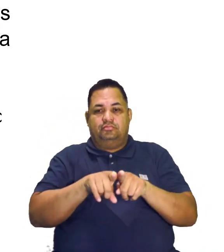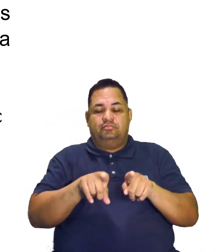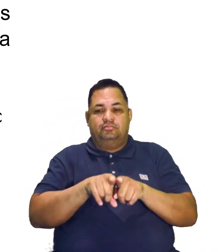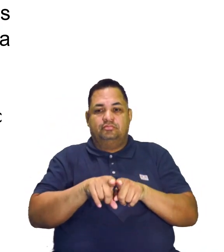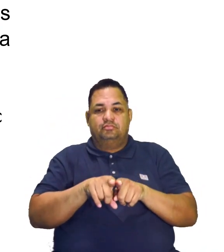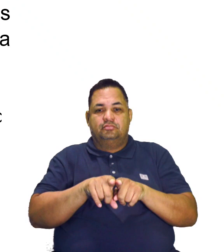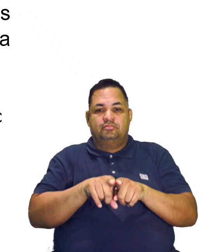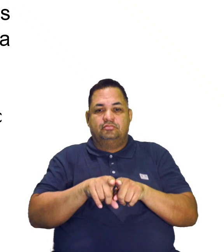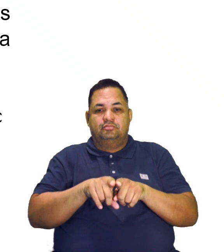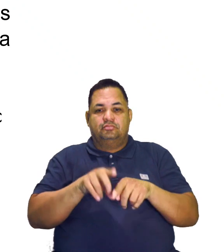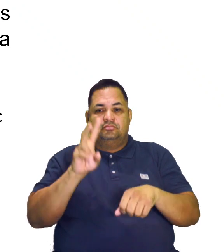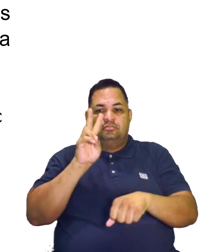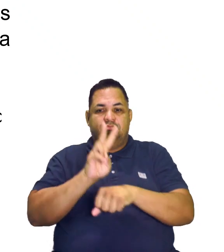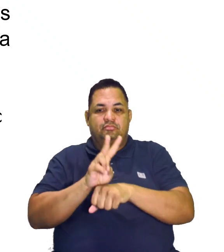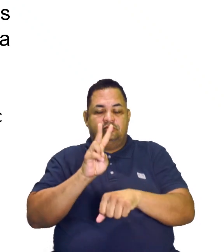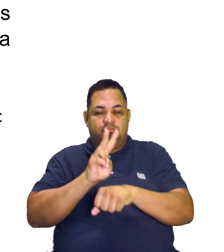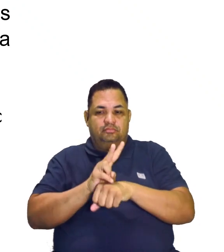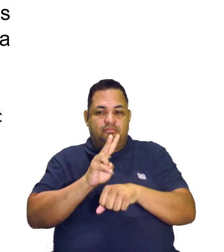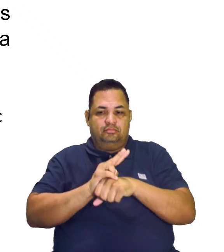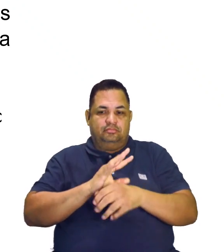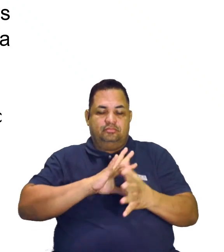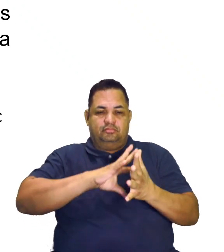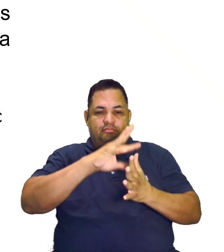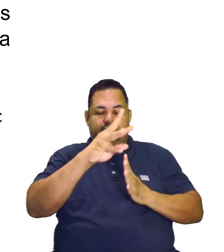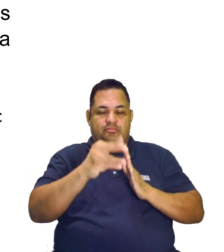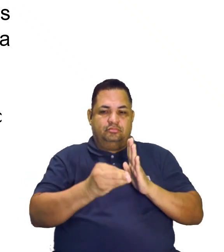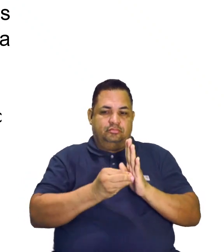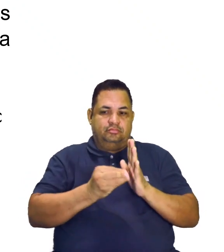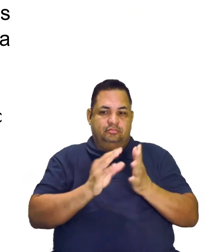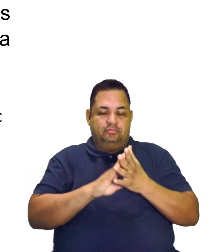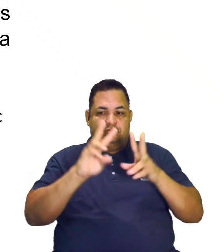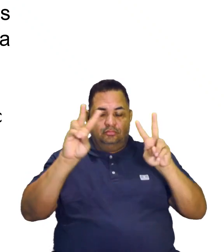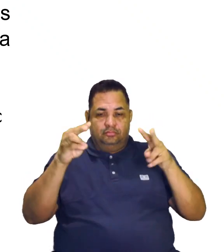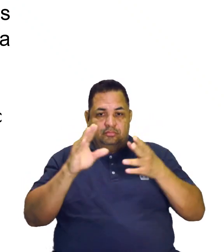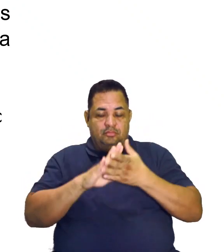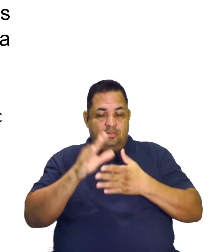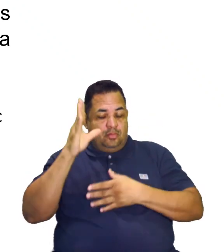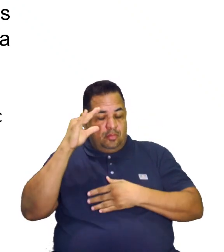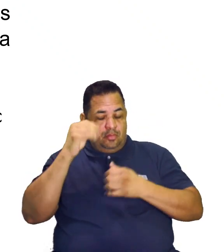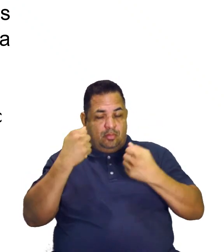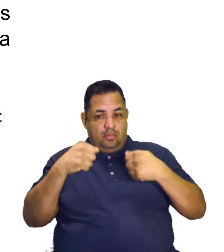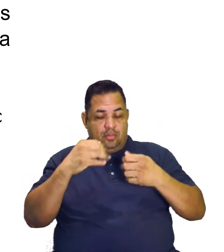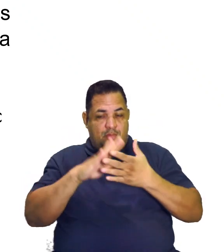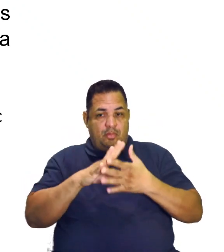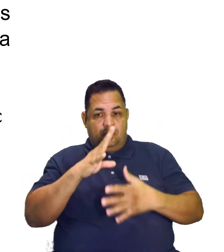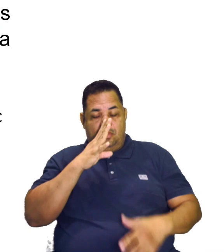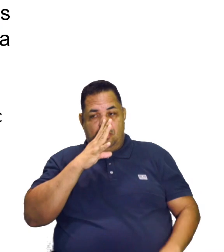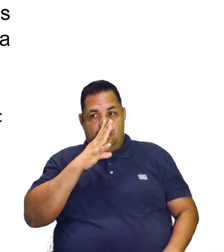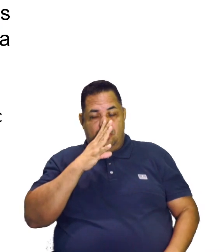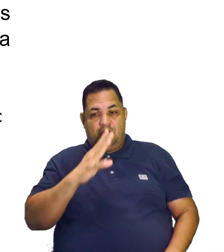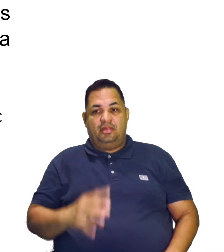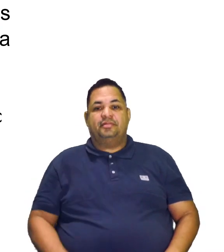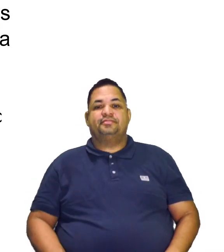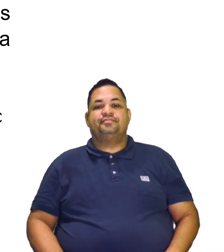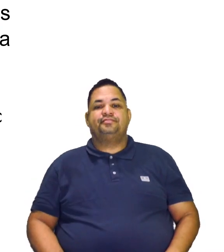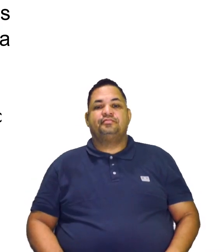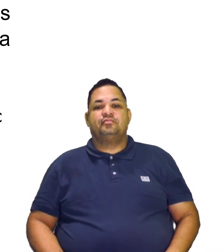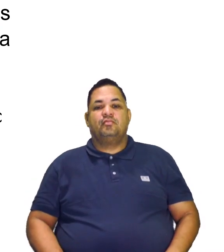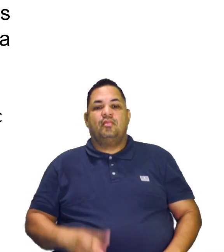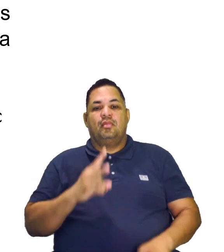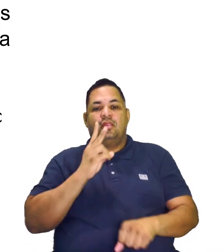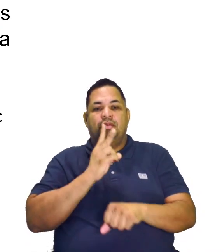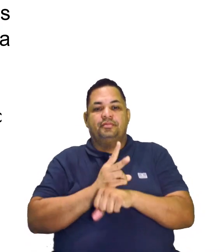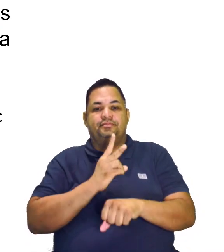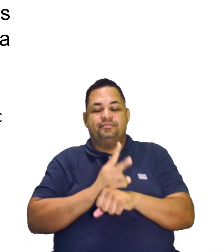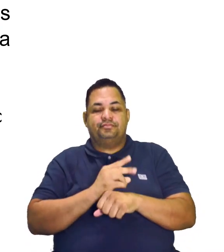da proteção da Amazônia. Então, tema bastante interessante, vocês podem assistir esse vídeo.